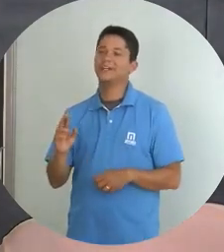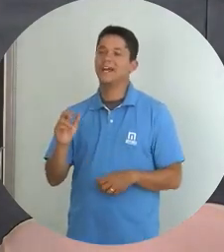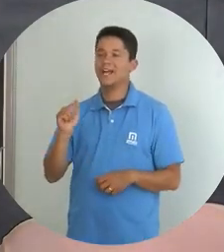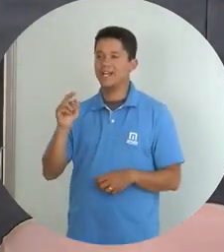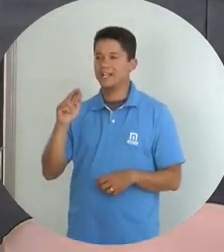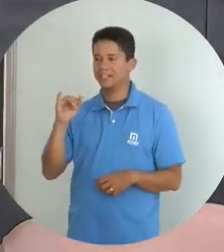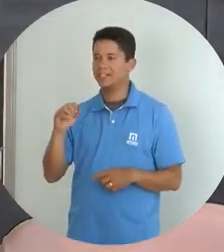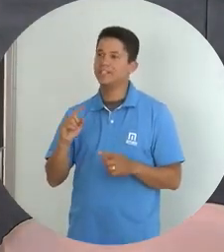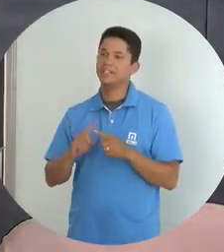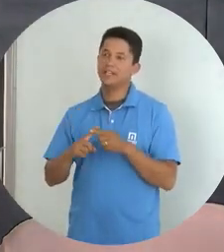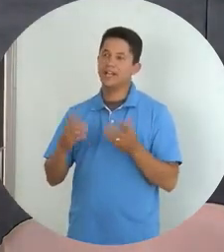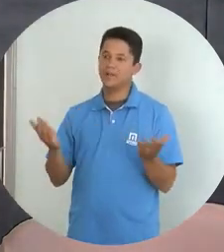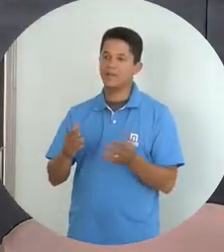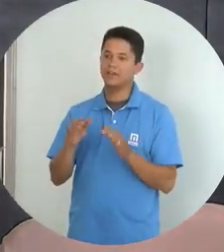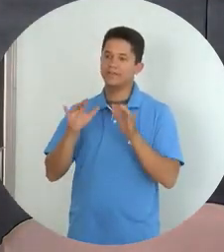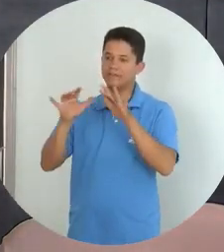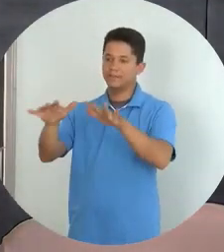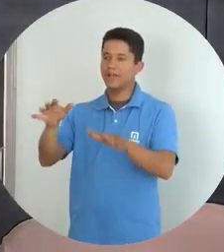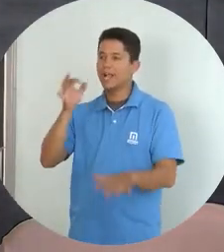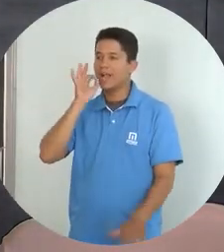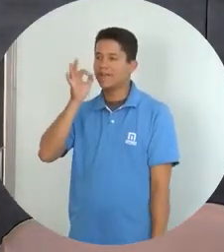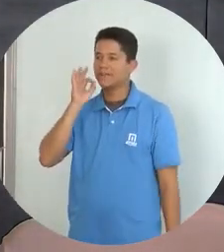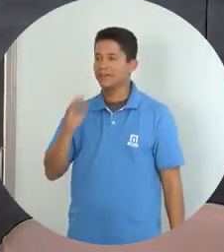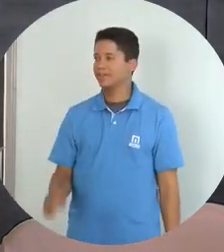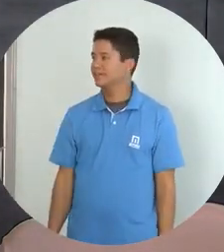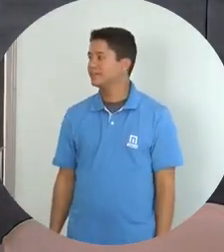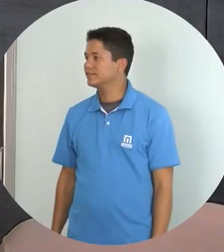break. Pois não, você quer falar?